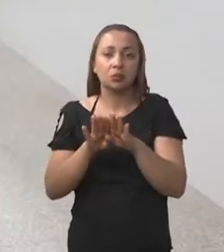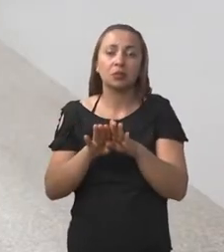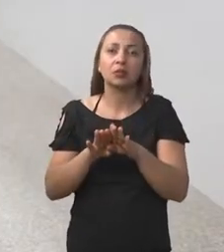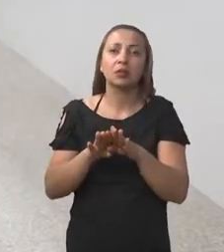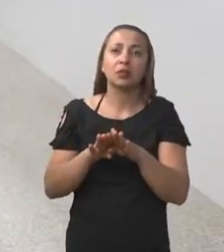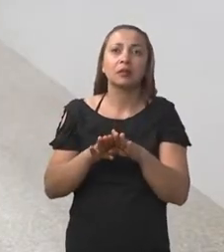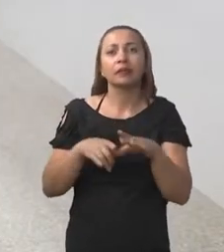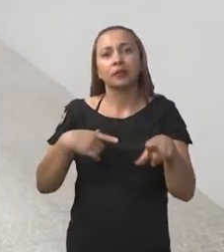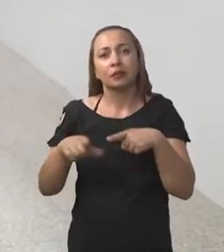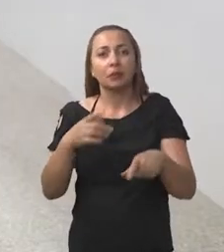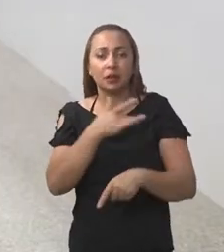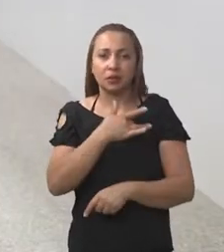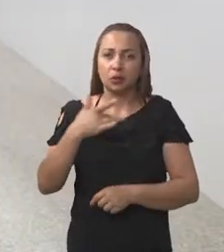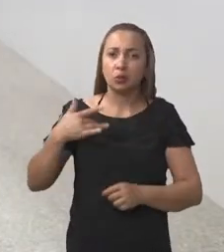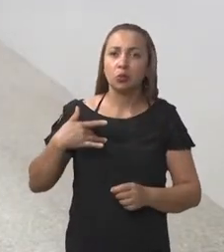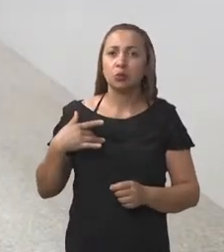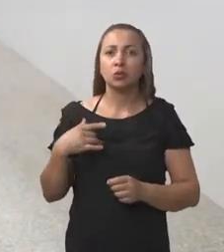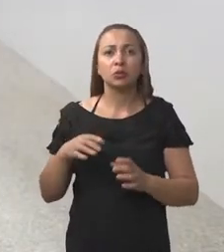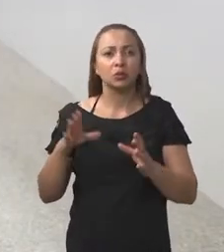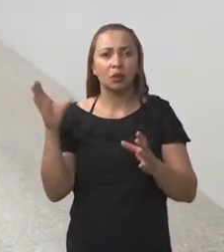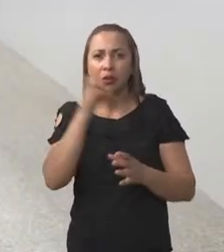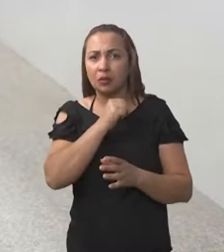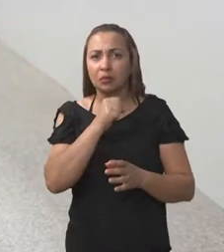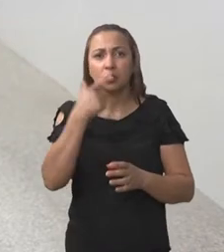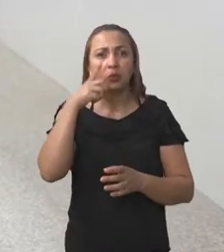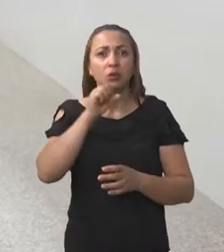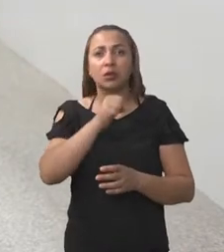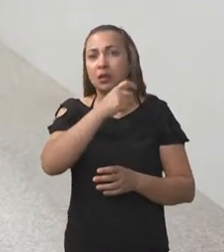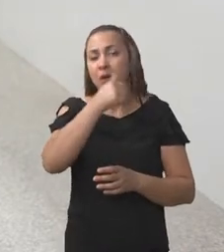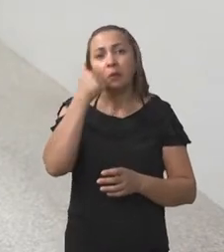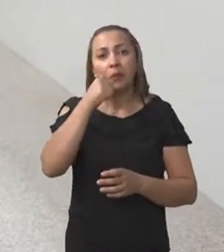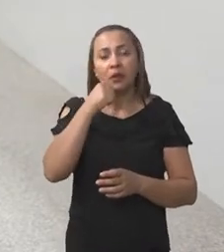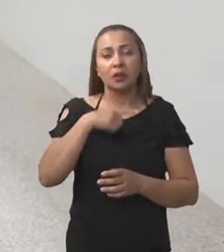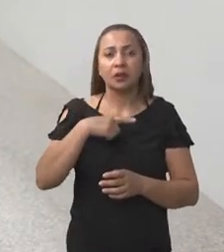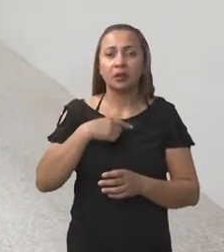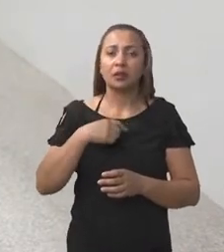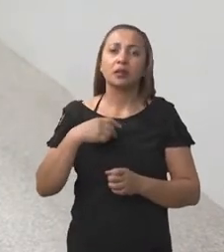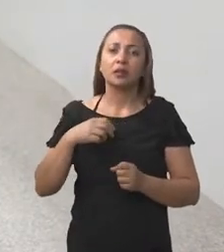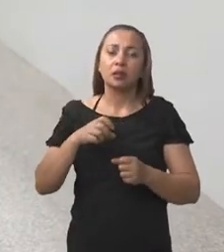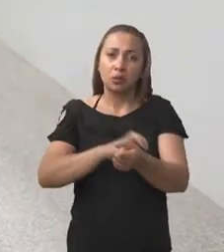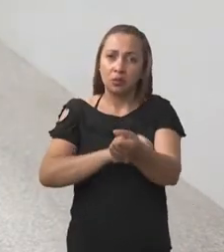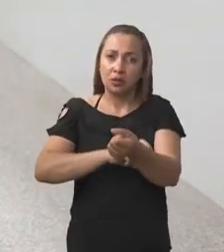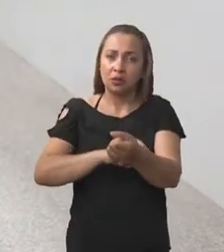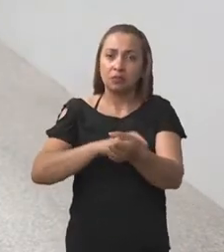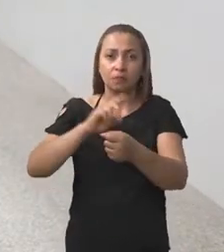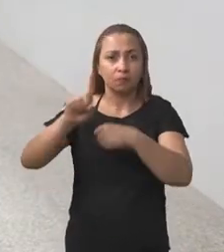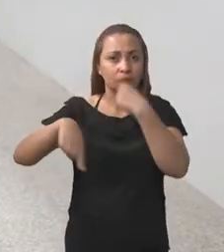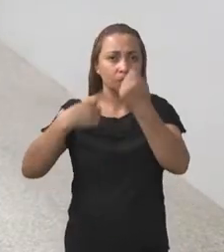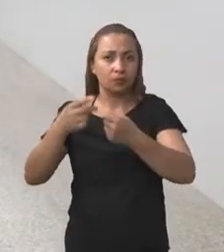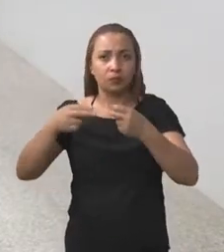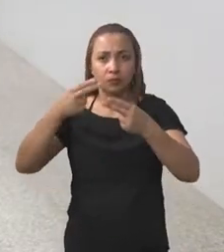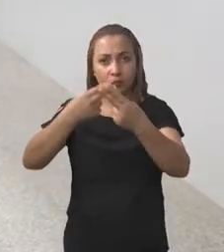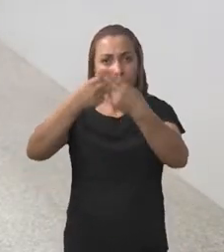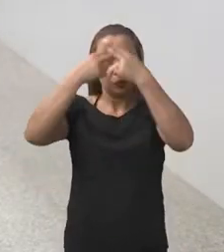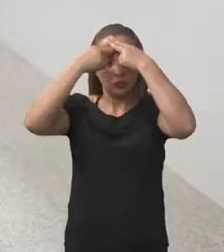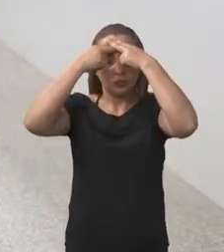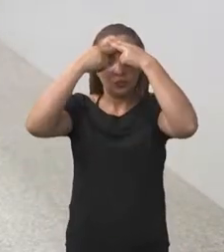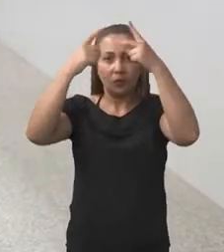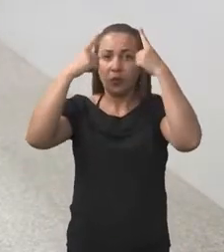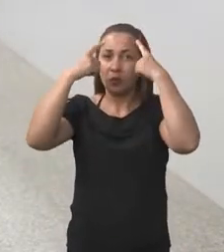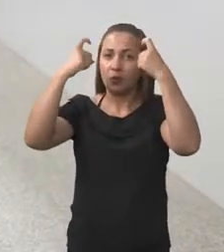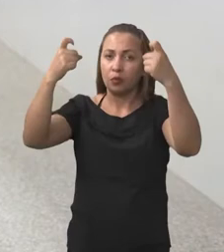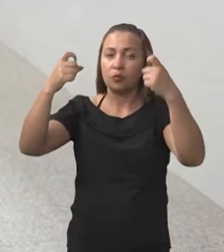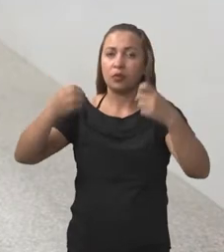serviços de saúde, por exemplo, imediatamente você consegue uma mulher que tem um estresse pós-traumático de uma violência que